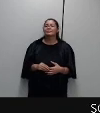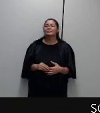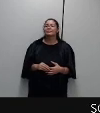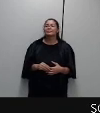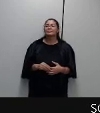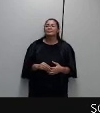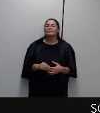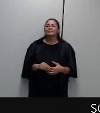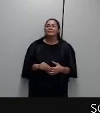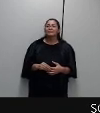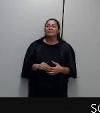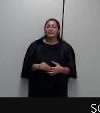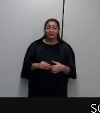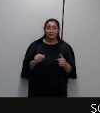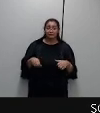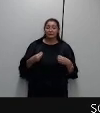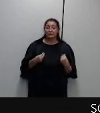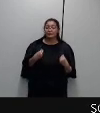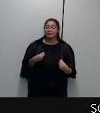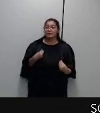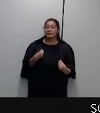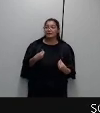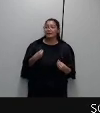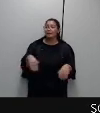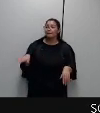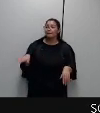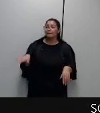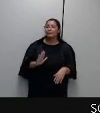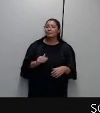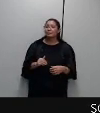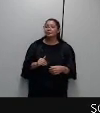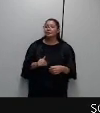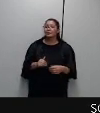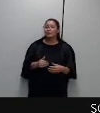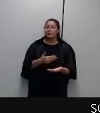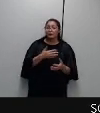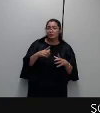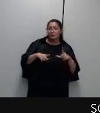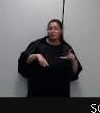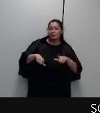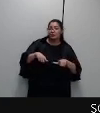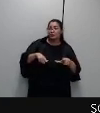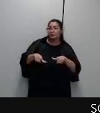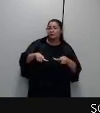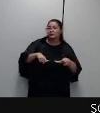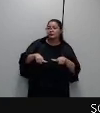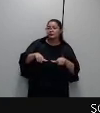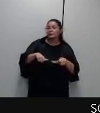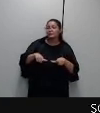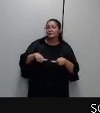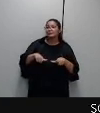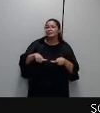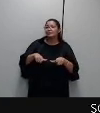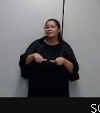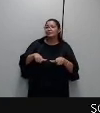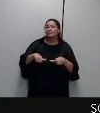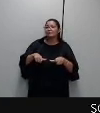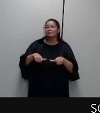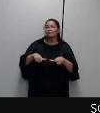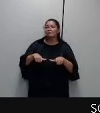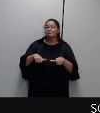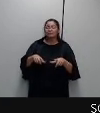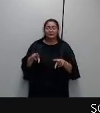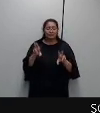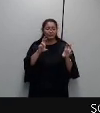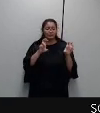existentes né para o exercício da prática de Atos específicos